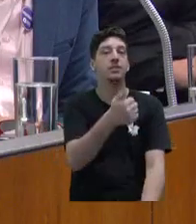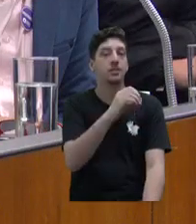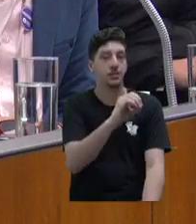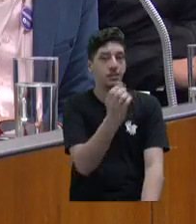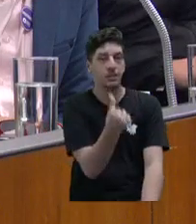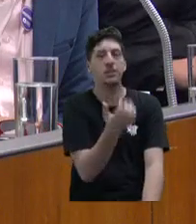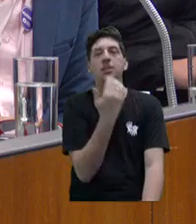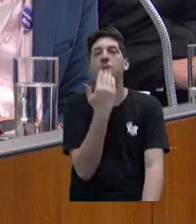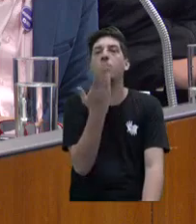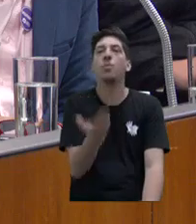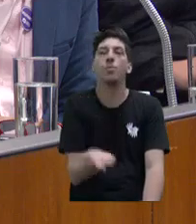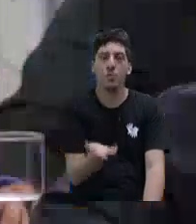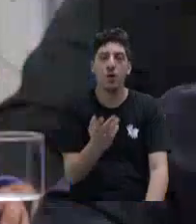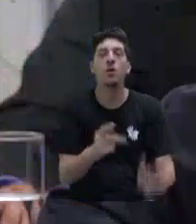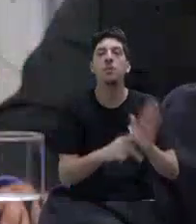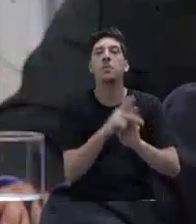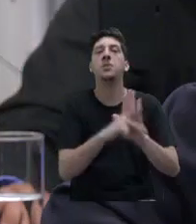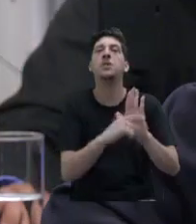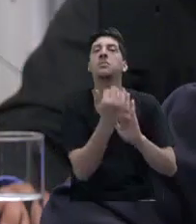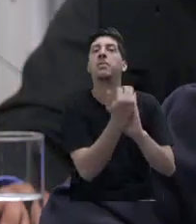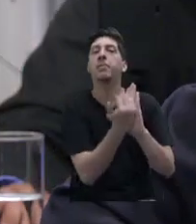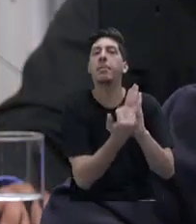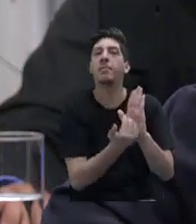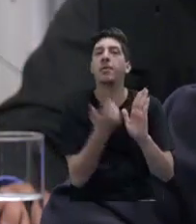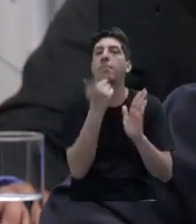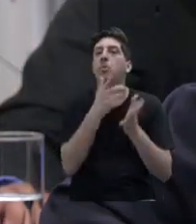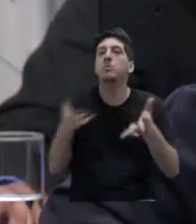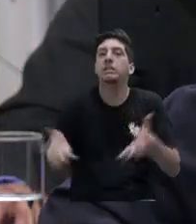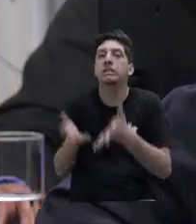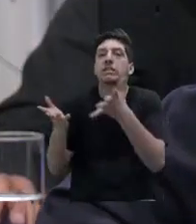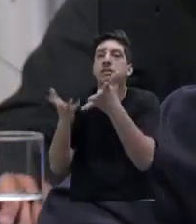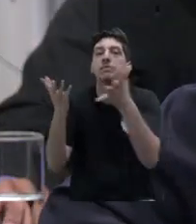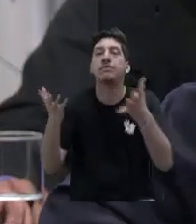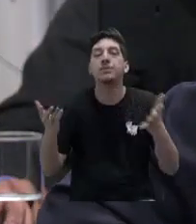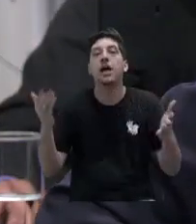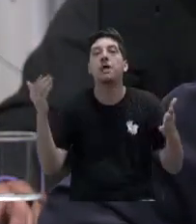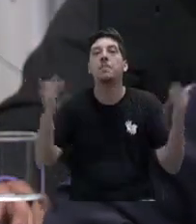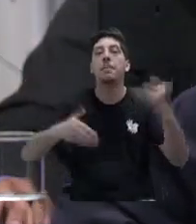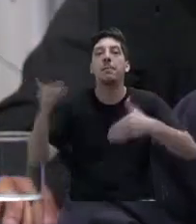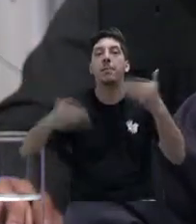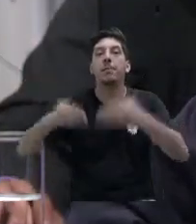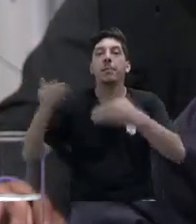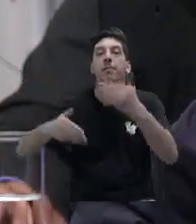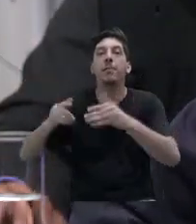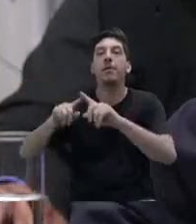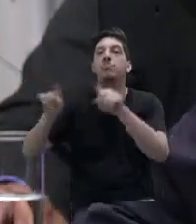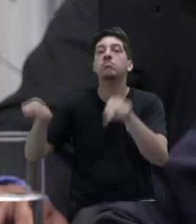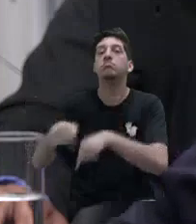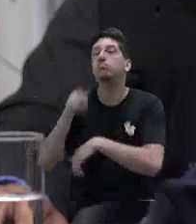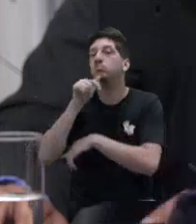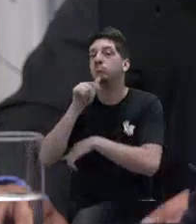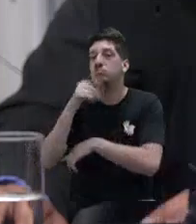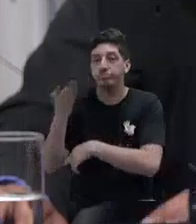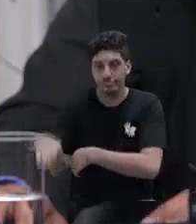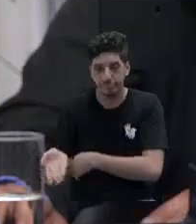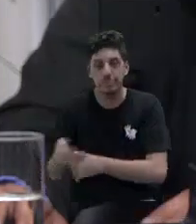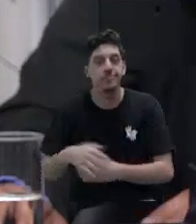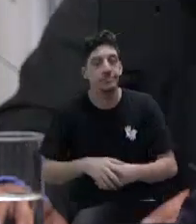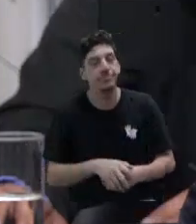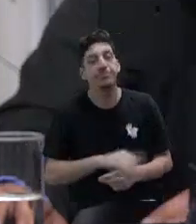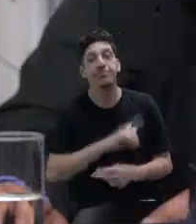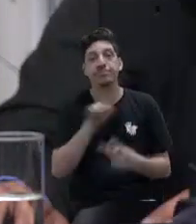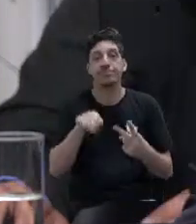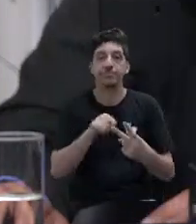Quais seriam aí os projetos para a potencialização turística do nosso lago? Em relação